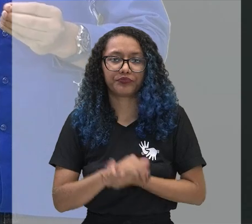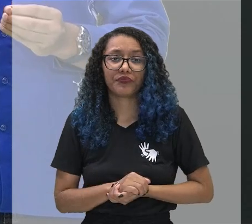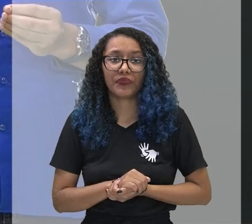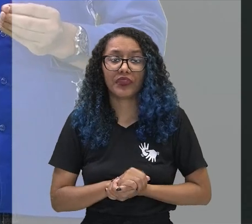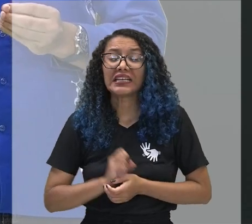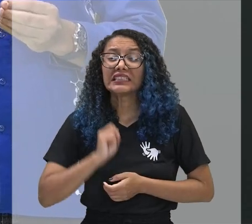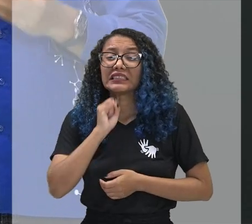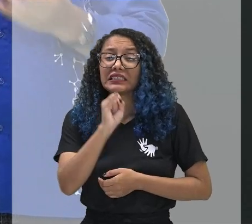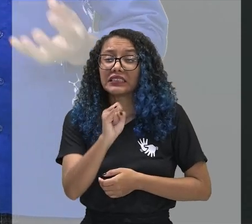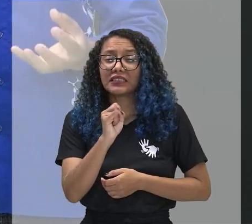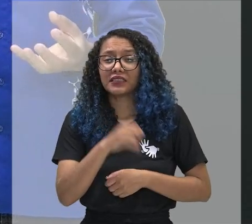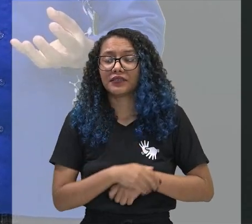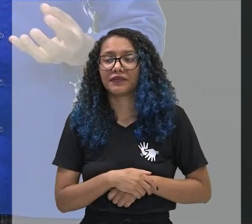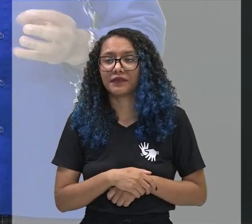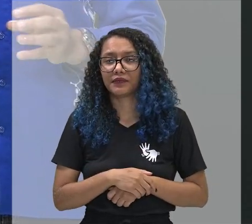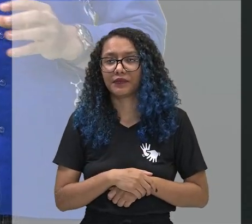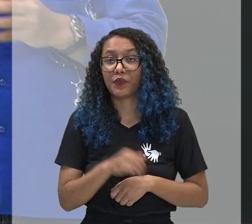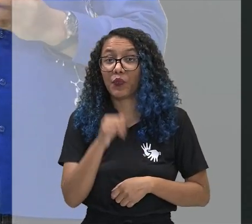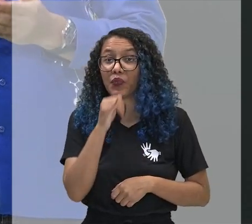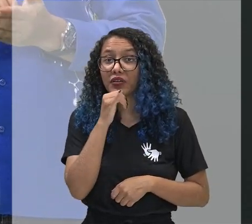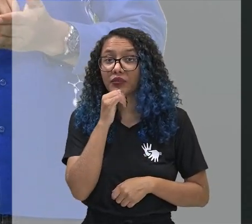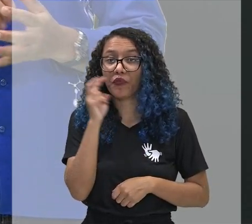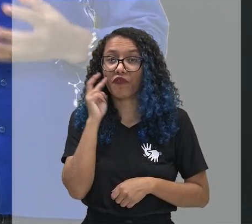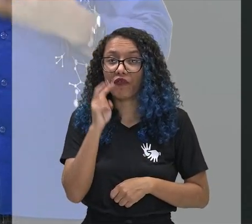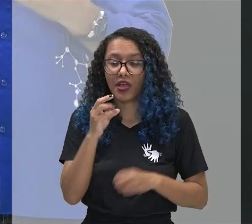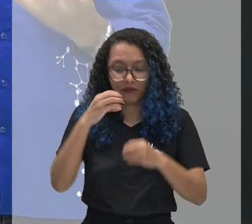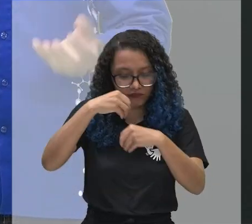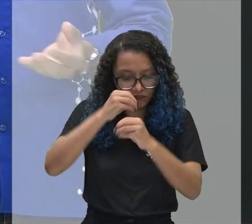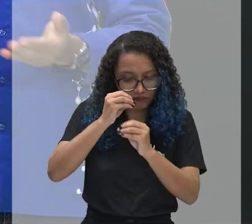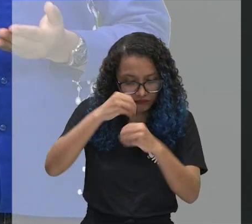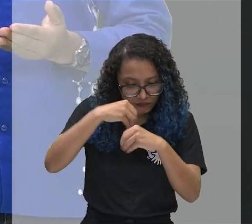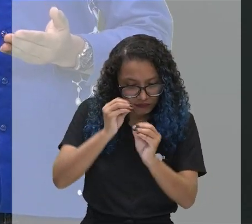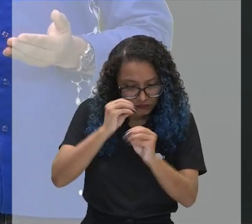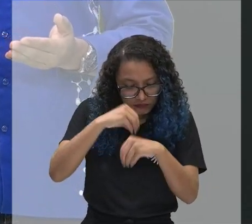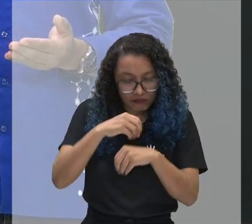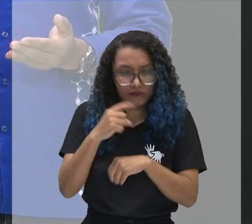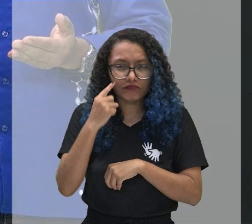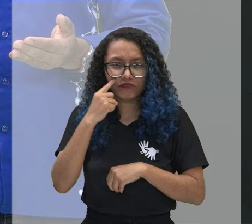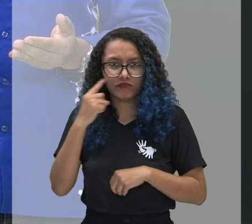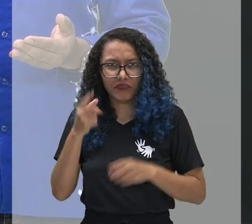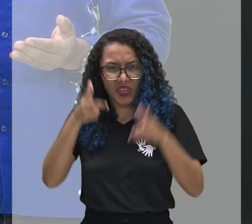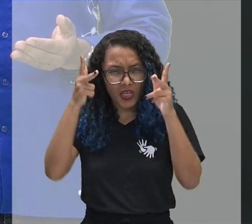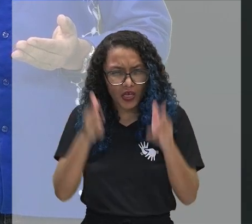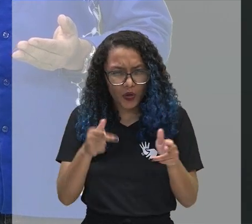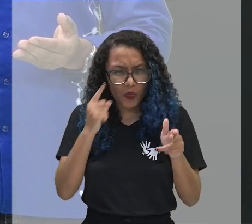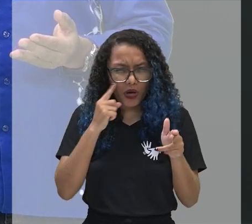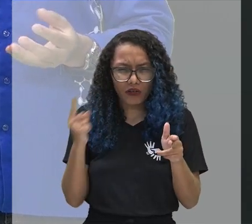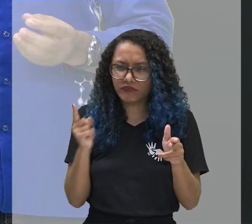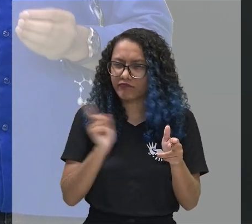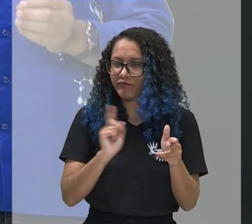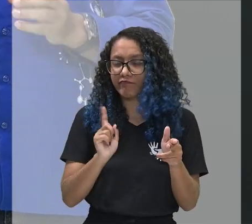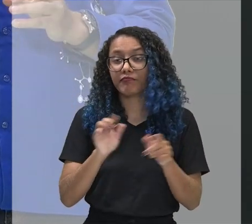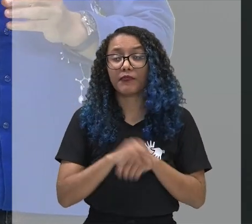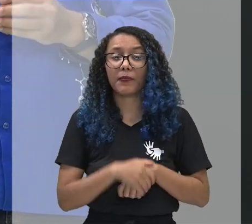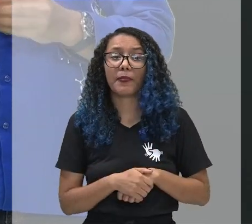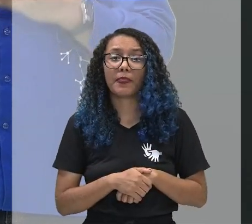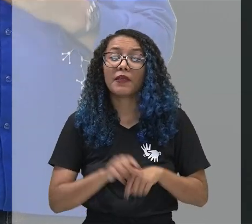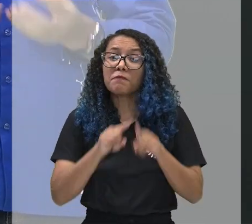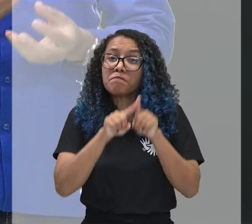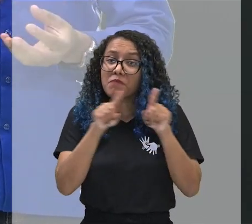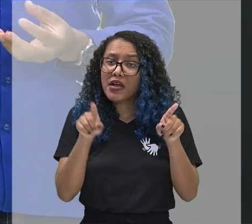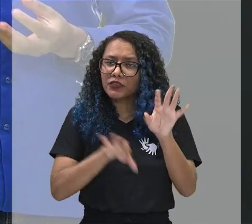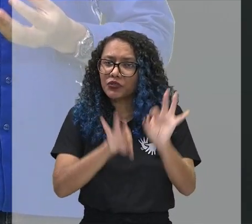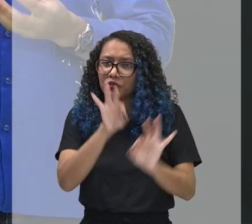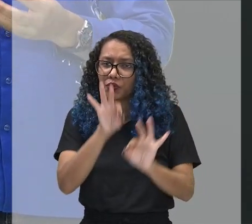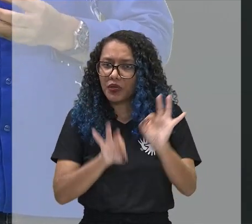conseguíssemos visualizar ele por meio de um equipamento, óbvio que ele não teria exatamente essa aparência, tá? Mas aqui nós